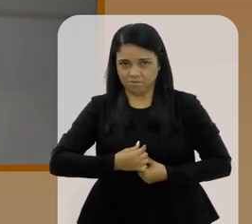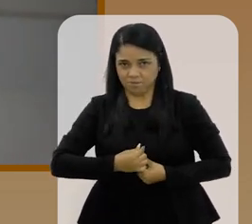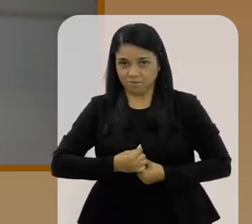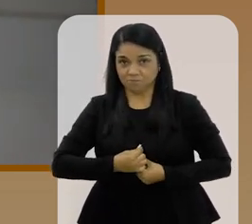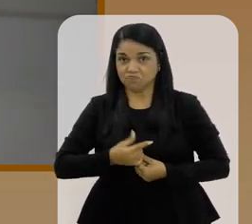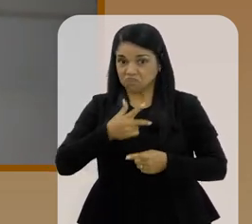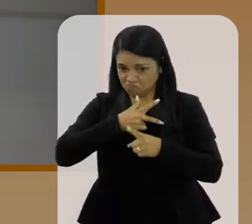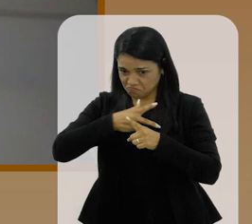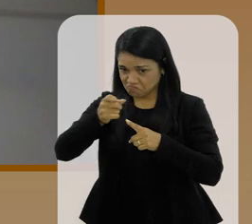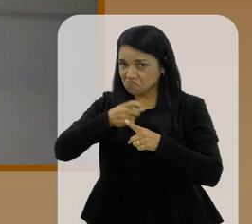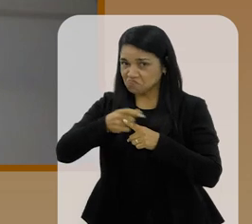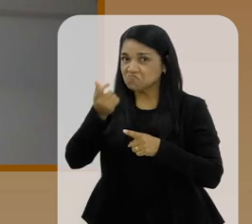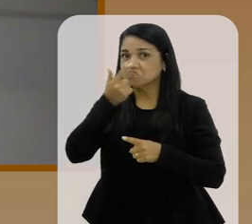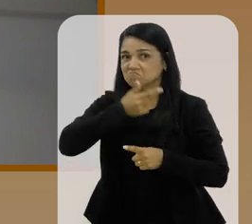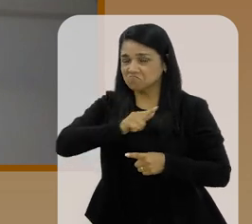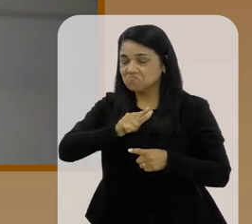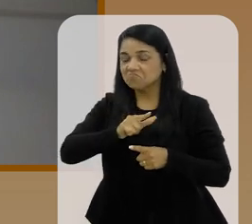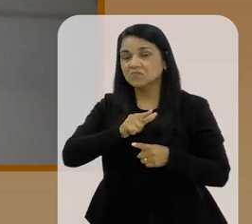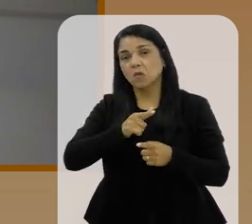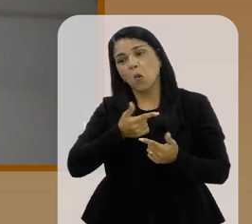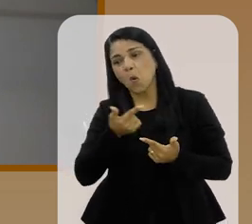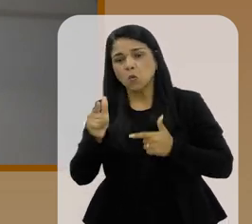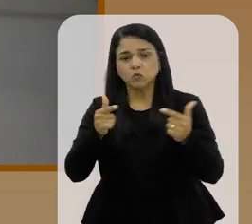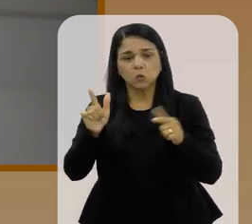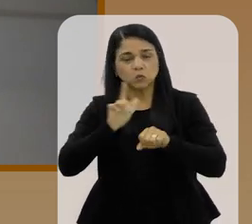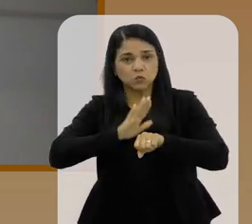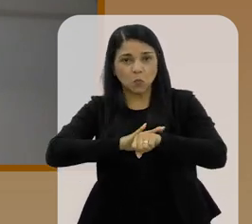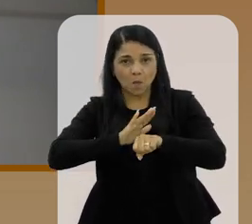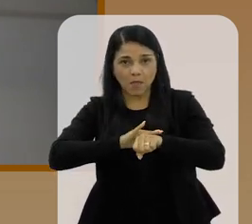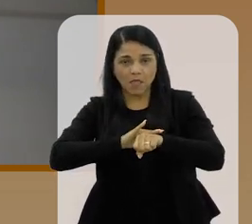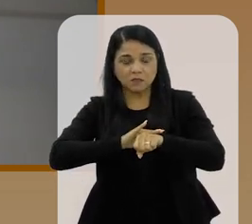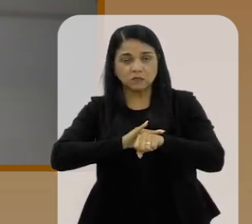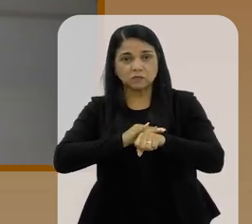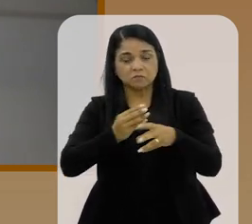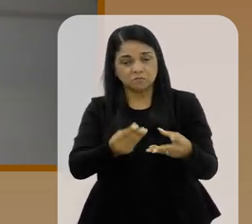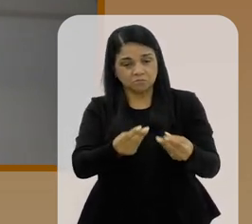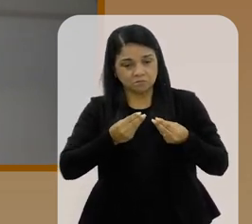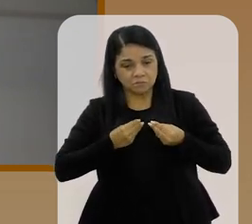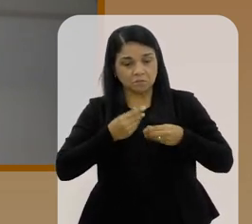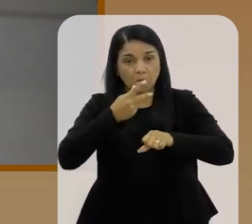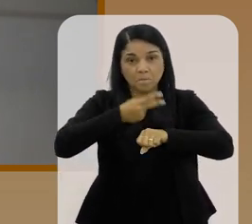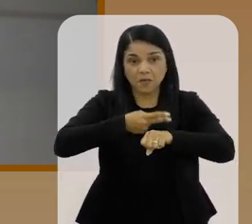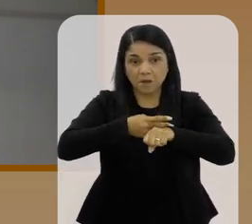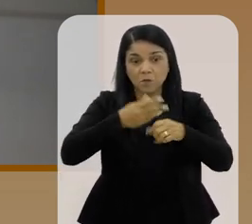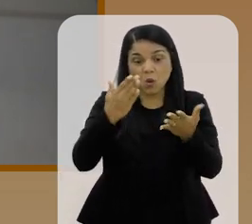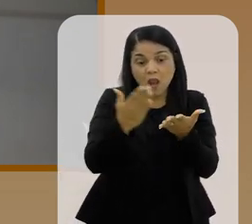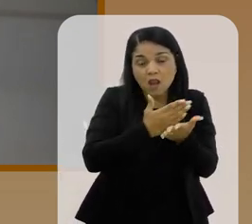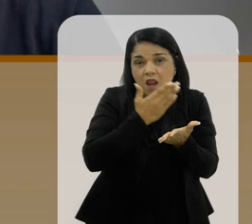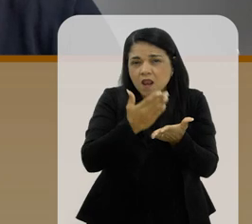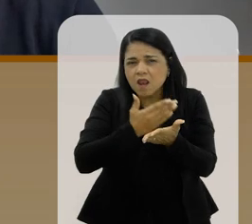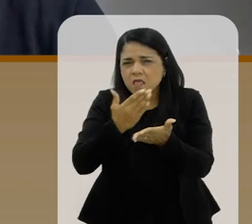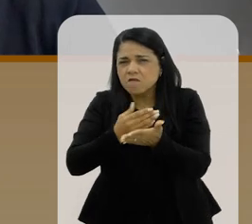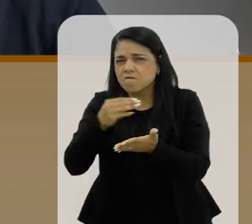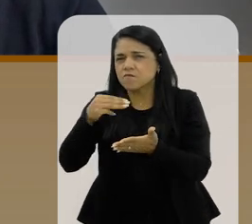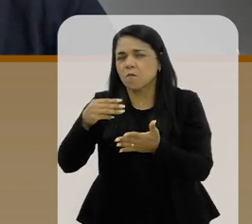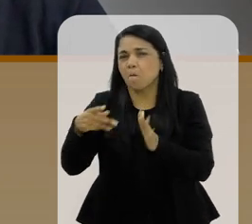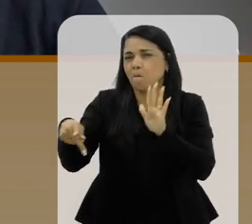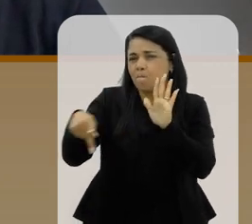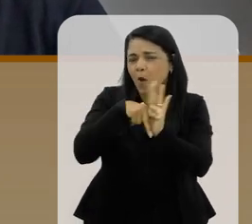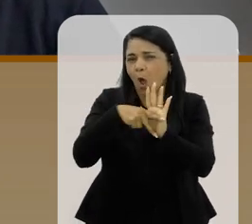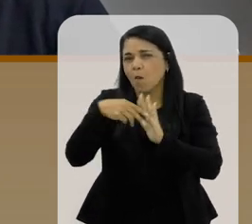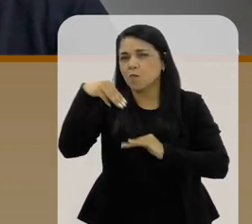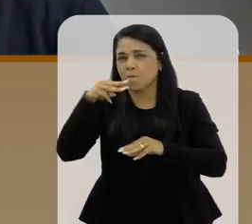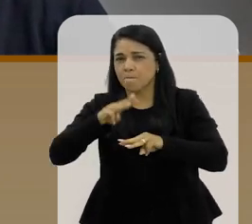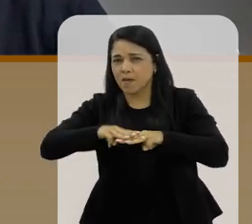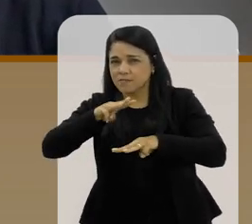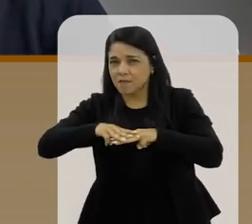as medalhas que eu ganhei. Em outros momentos, eles também davam como premiação alguns livros de